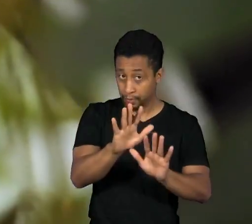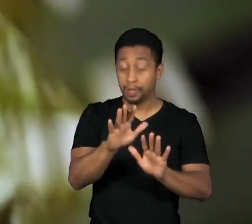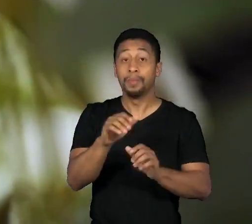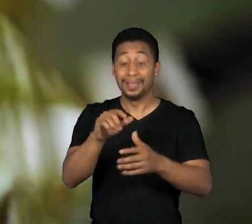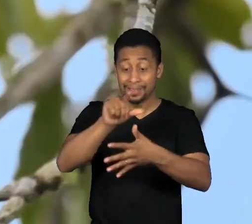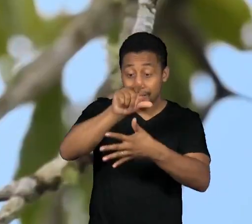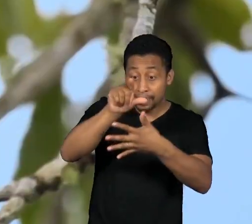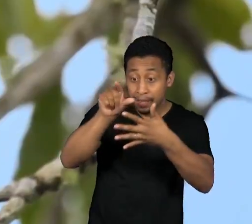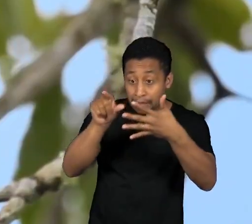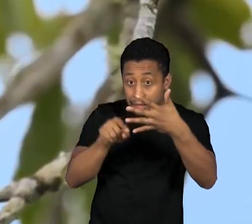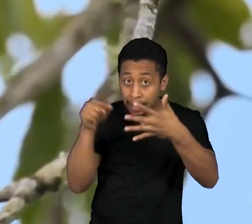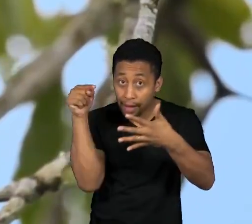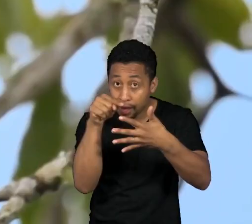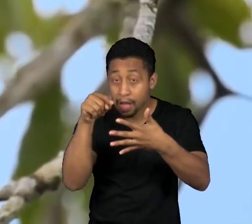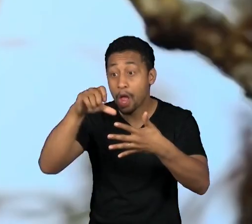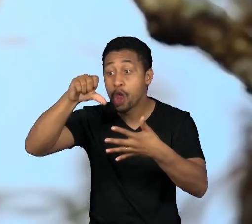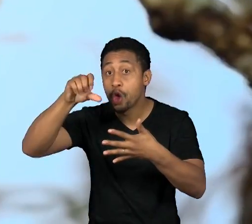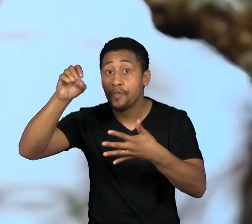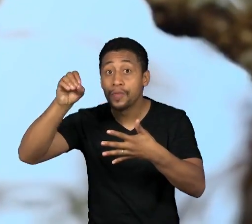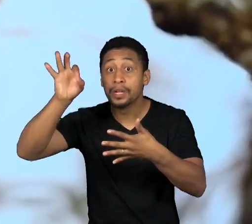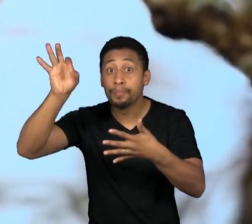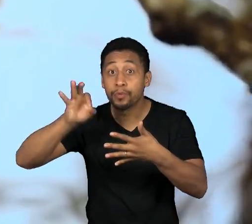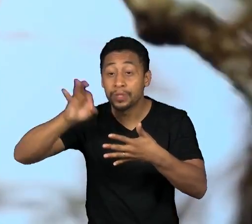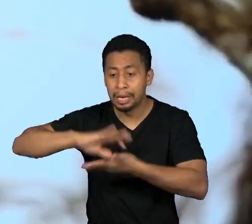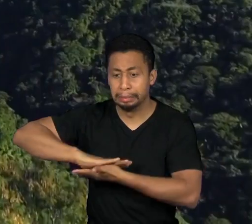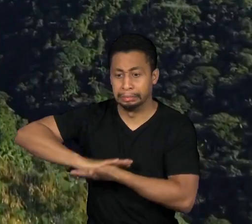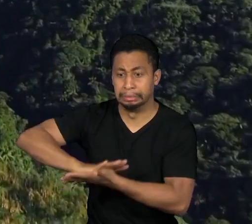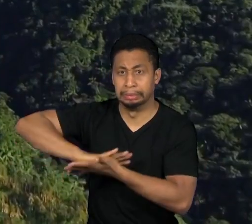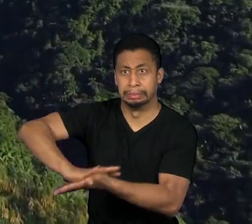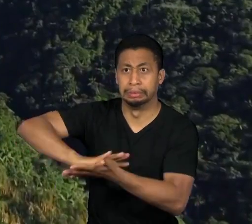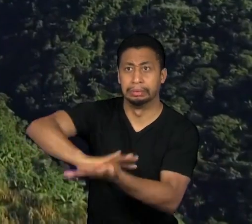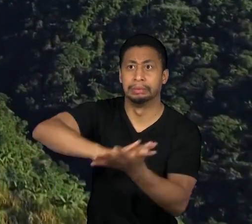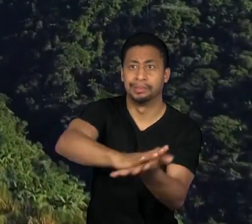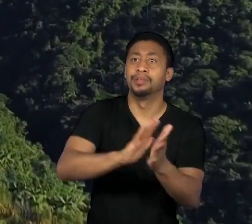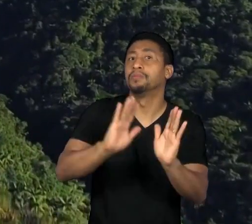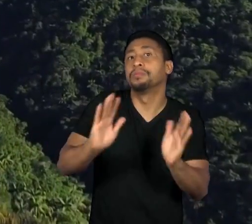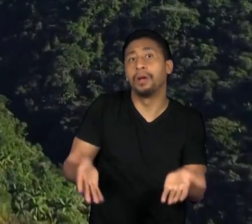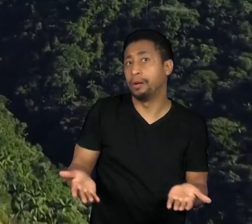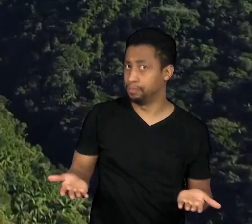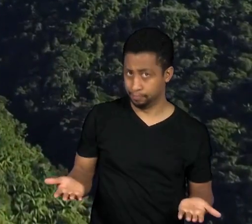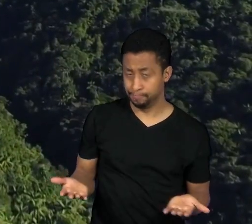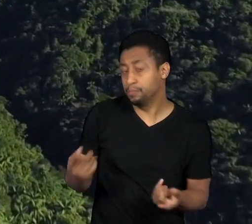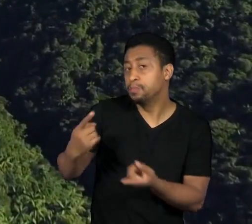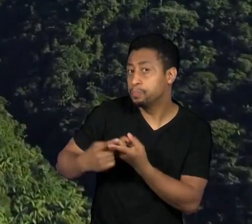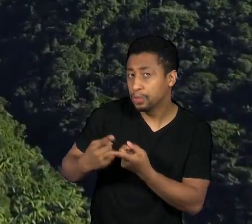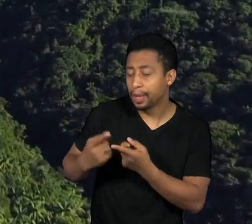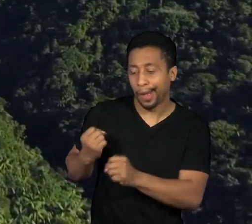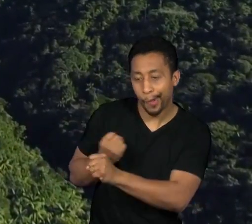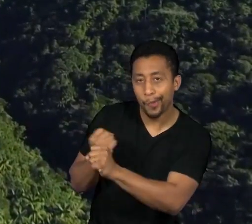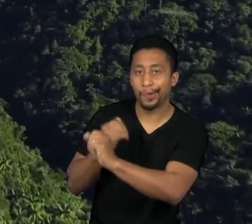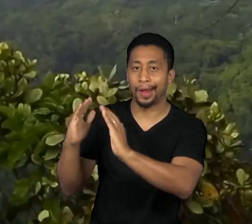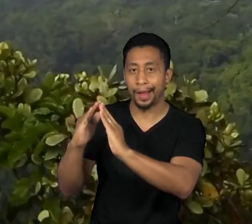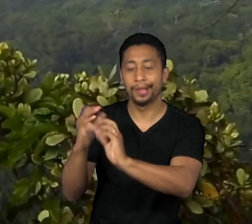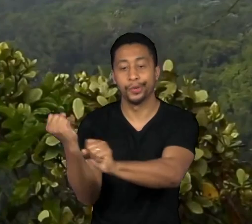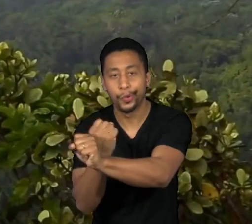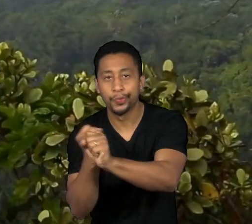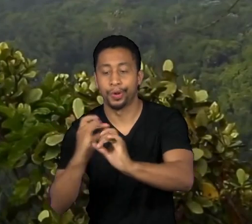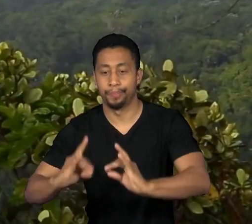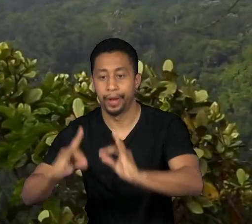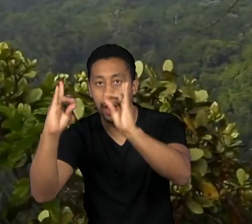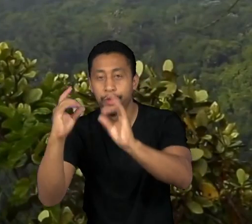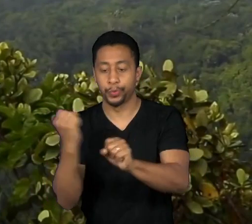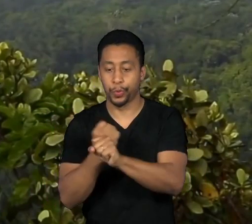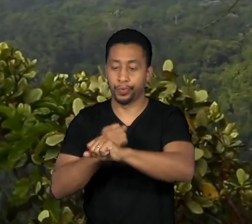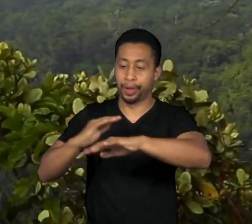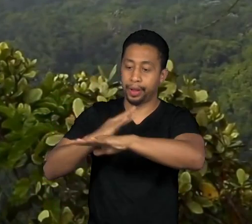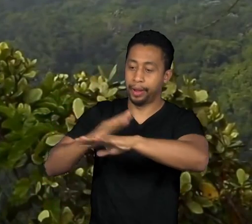já foi destruída, né? Muito porque especulação imobiliária. Então, tem esse cenário de área